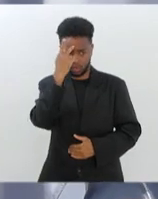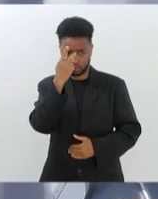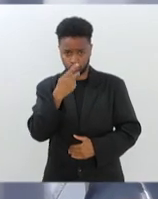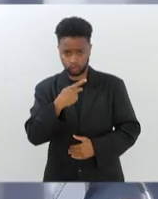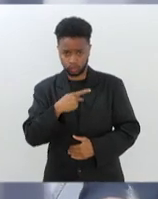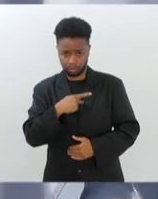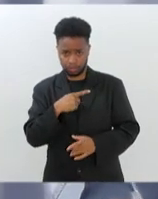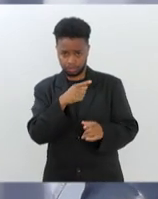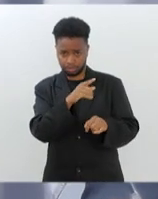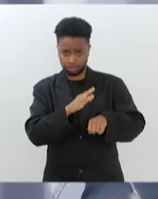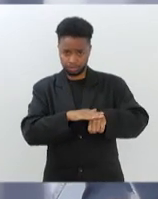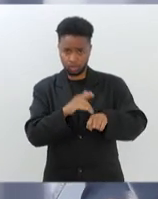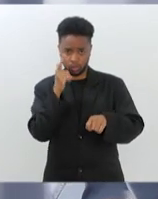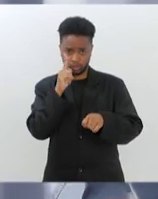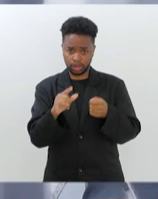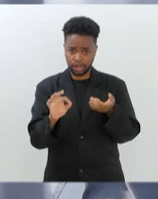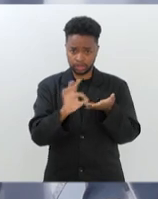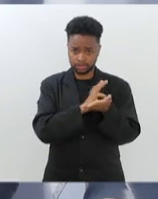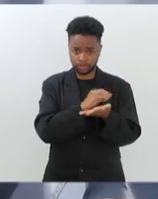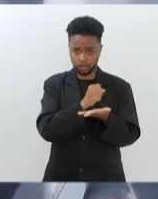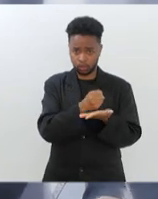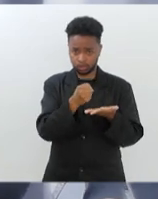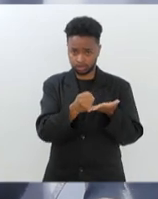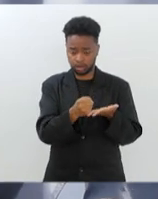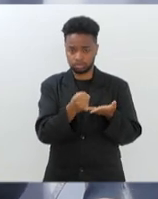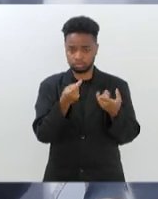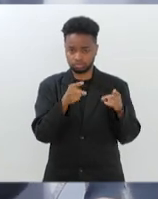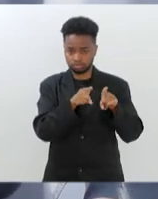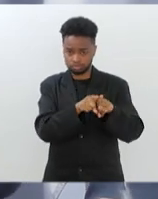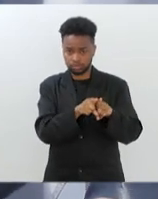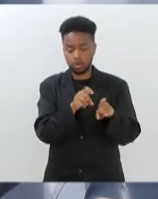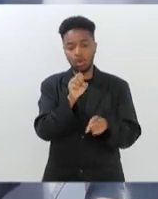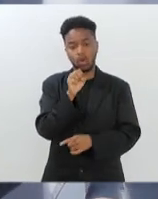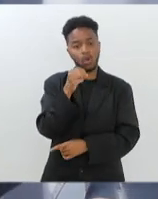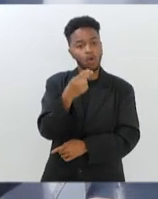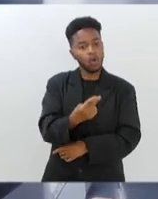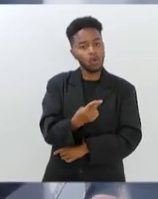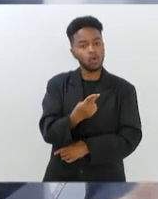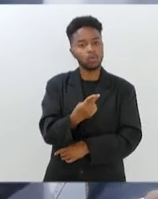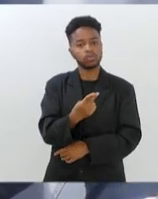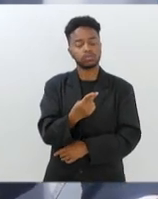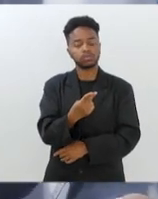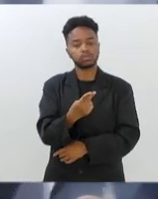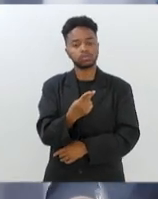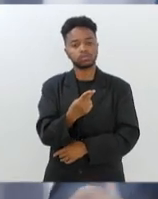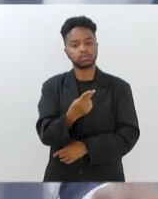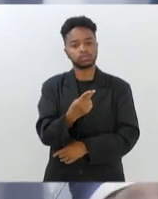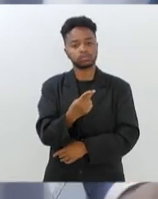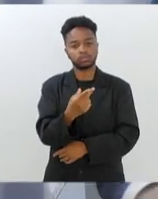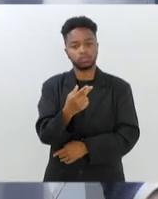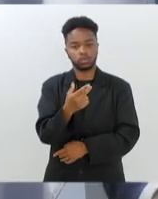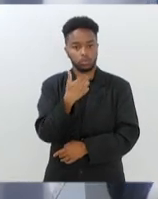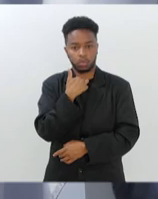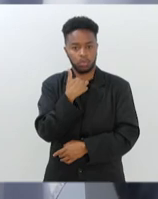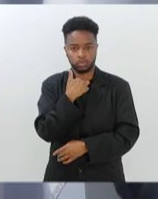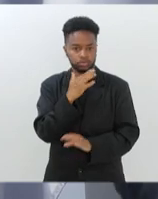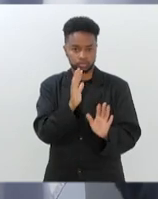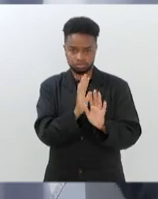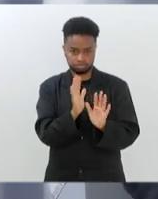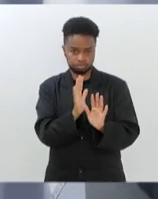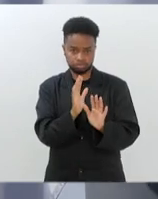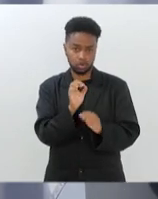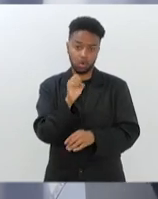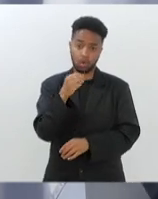para assinar os contratos que são celebrados ou isso não está na sua alçada ou